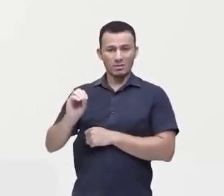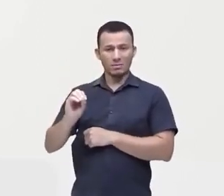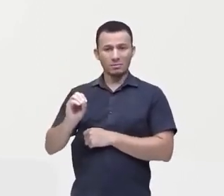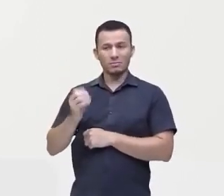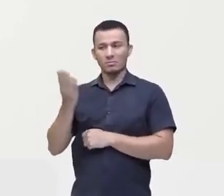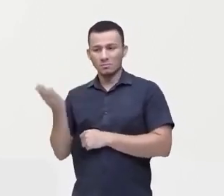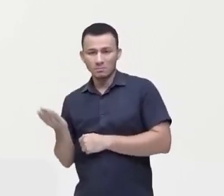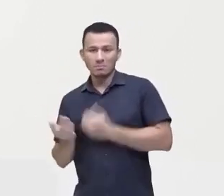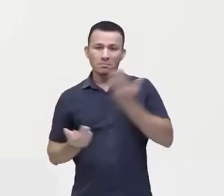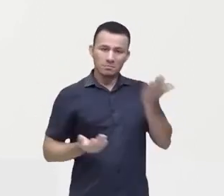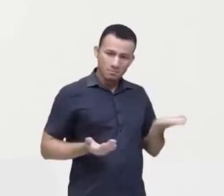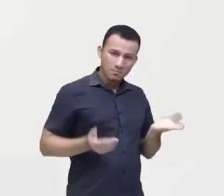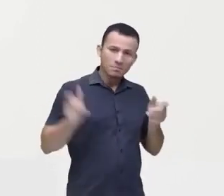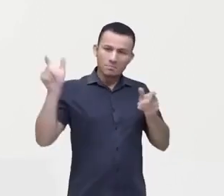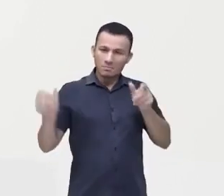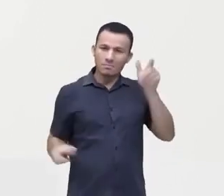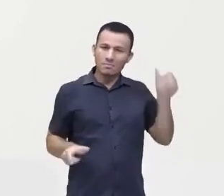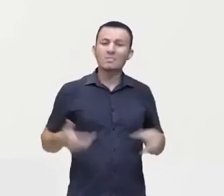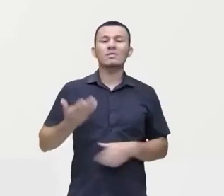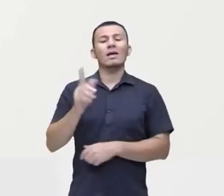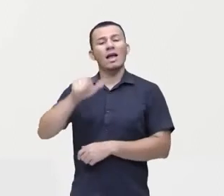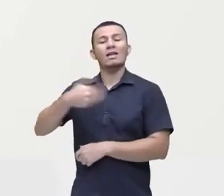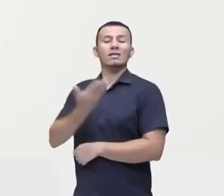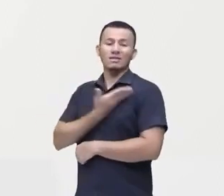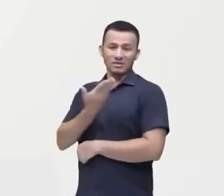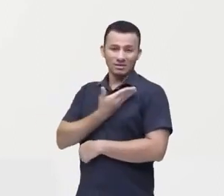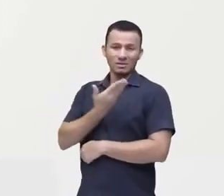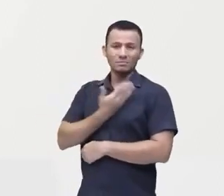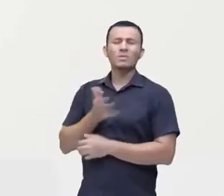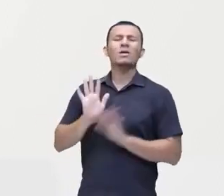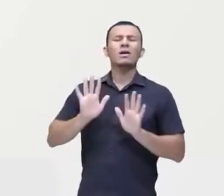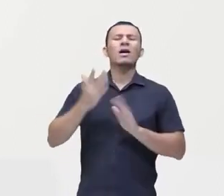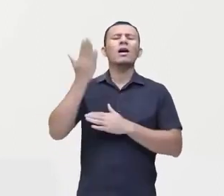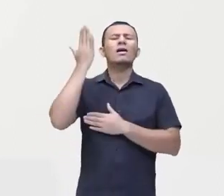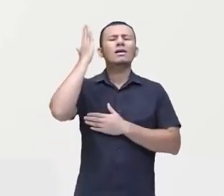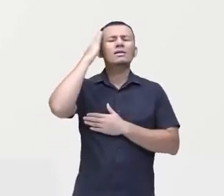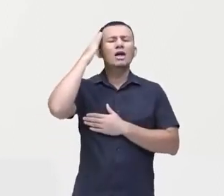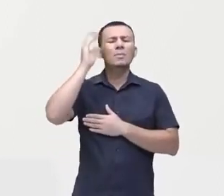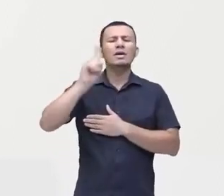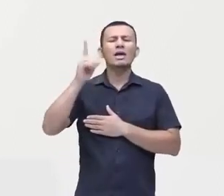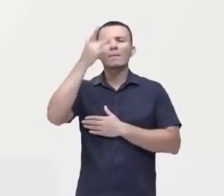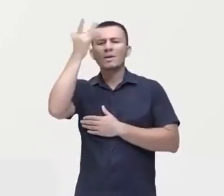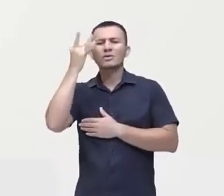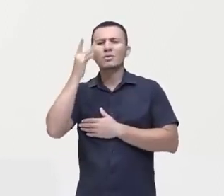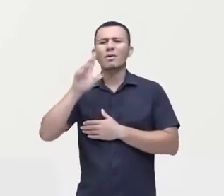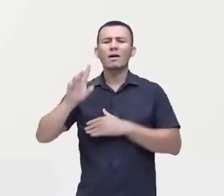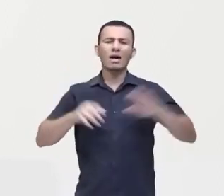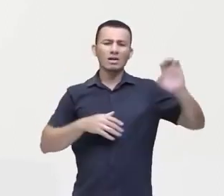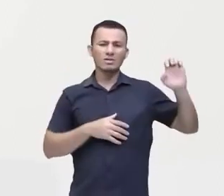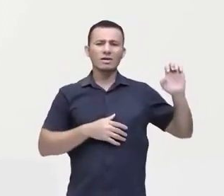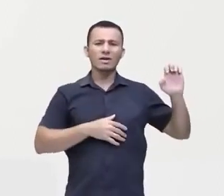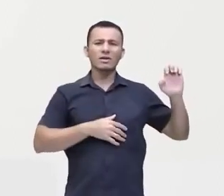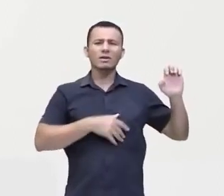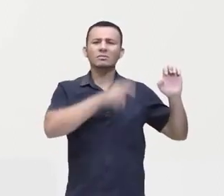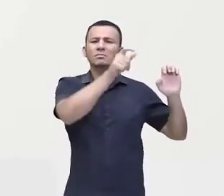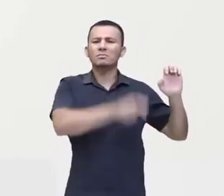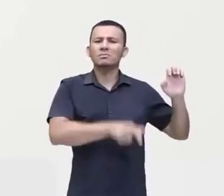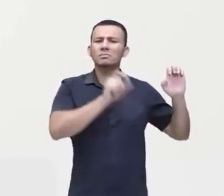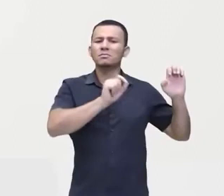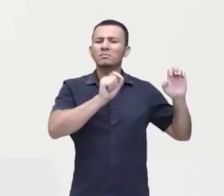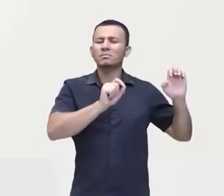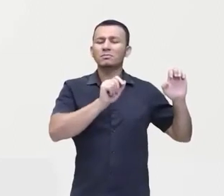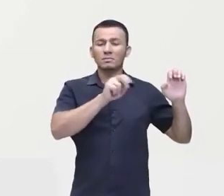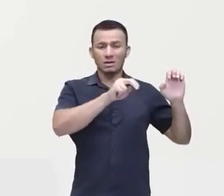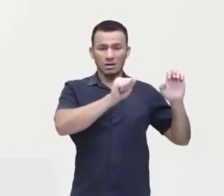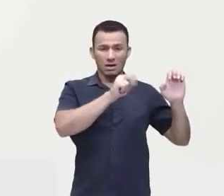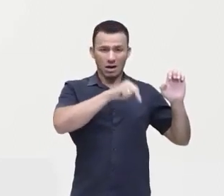são meus amigos. Quero saber quem está à minha esquerda. Ó, tem a Ana,